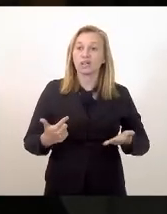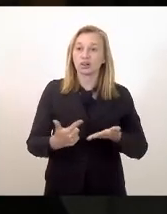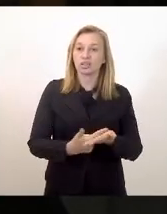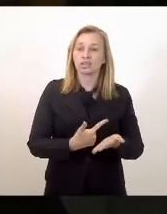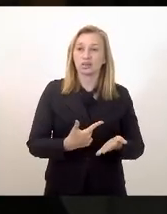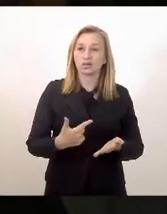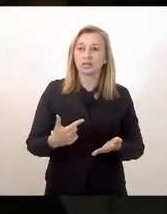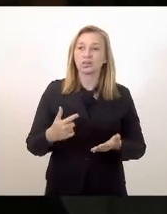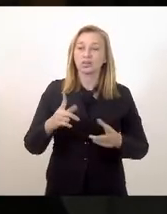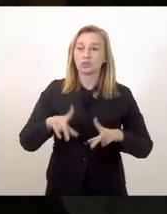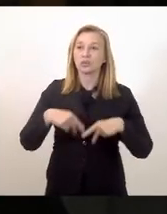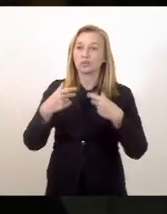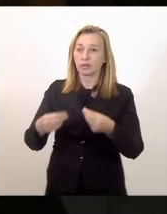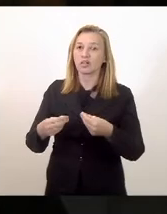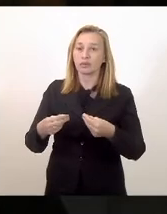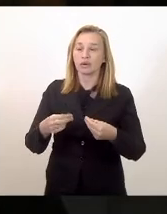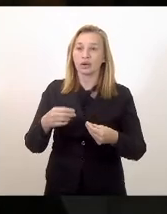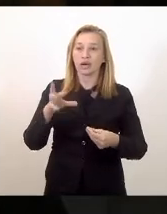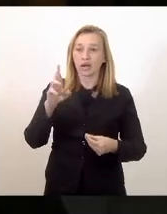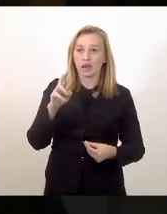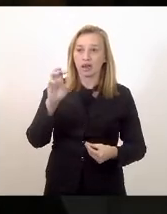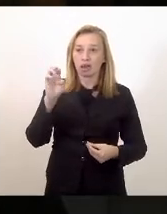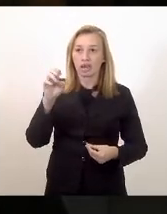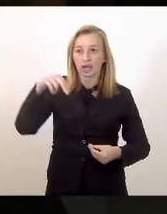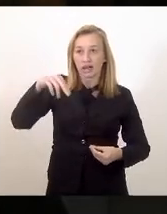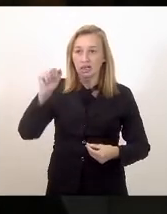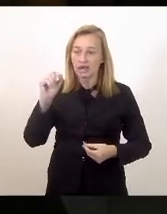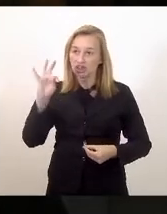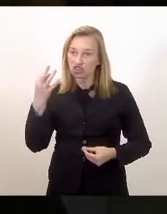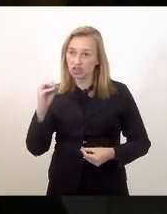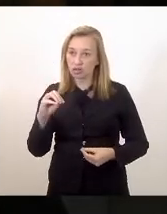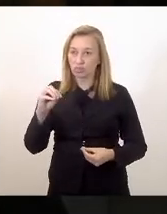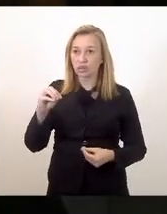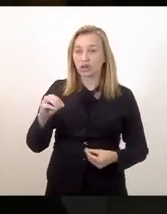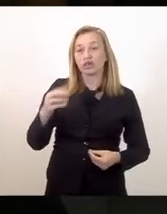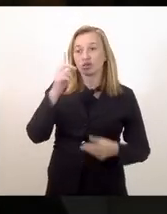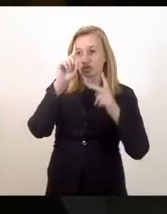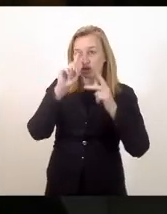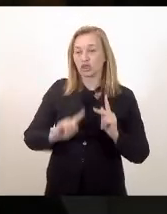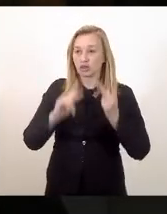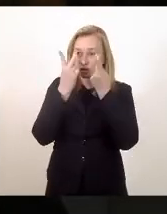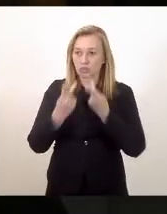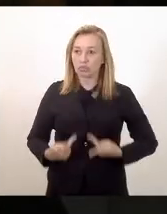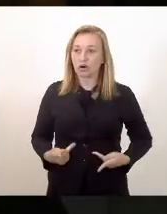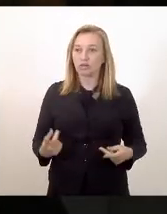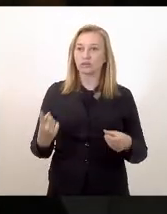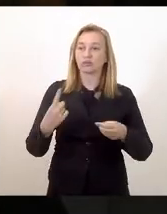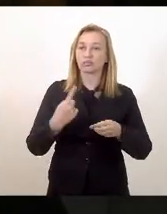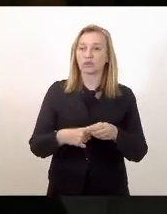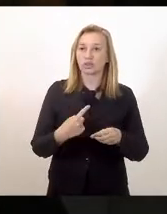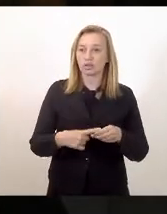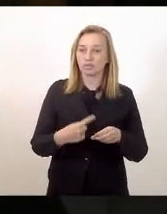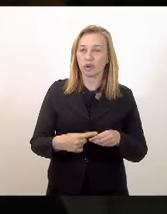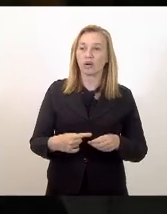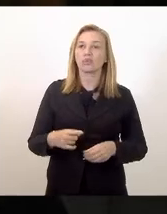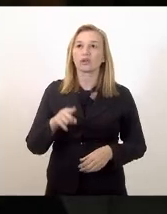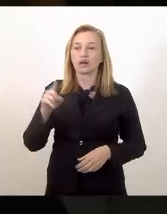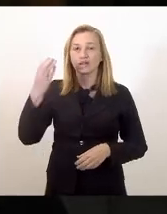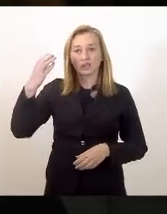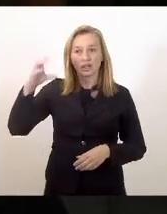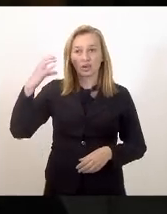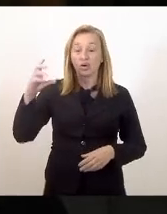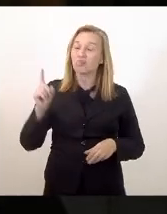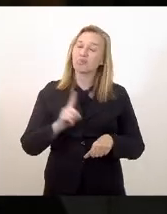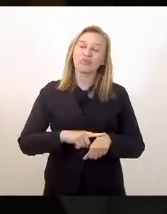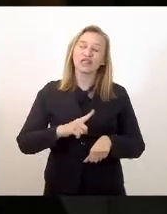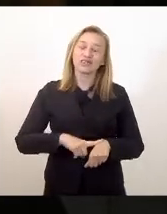Prêmio Renatinho de Direitos Humanos, prêmio instituído pela Secretaria Municipal de Direitos Humanos de Niterói. Foi um